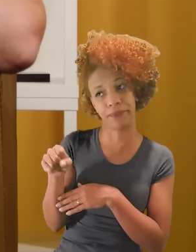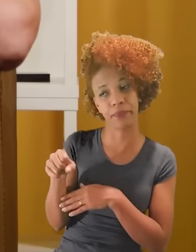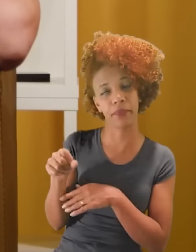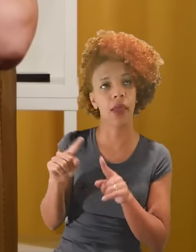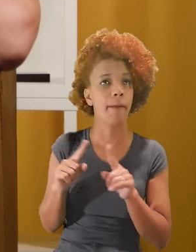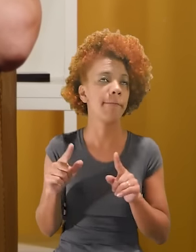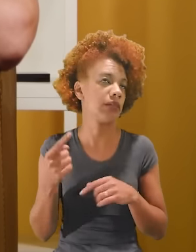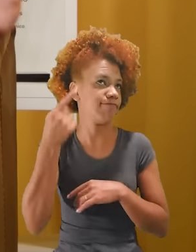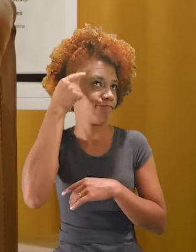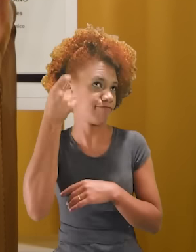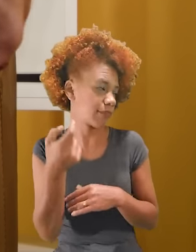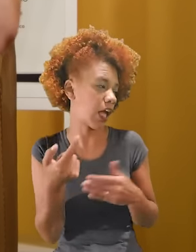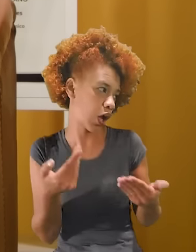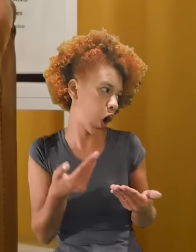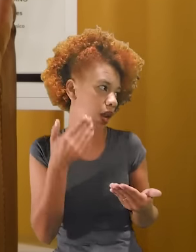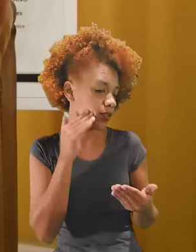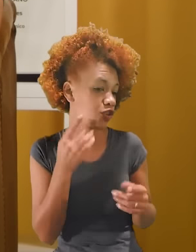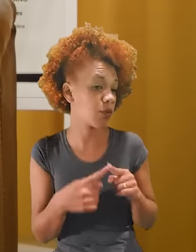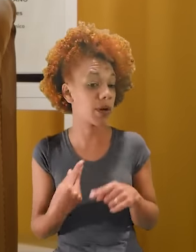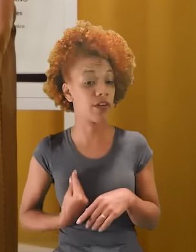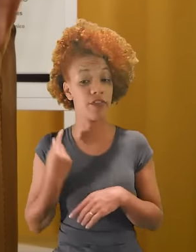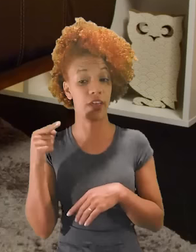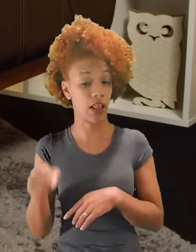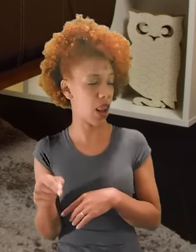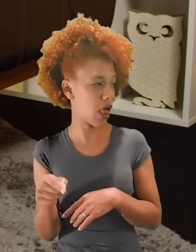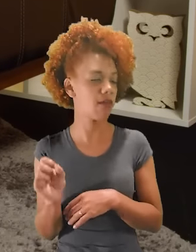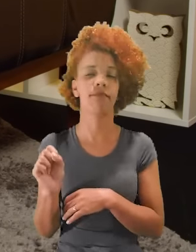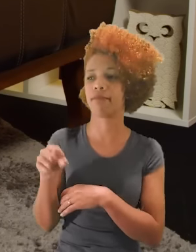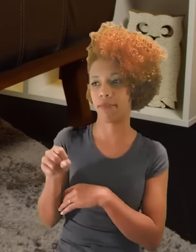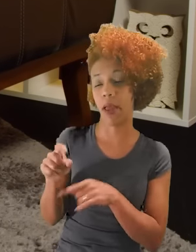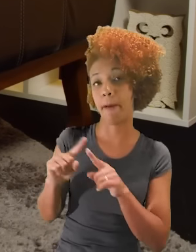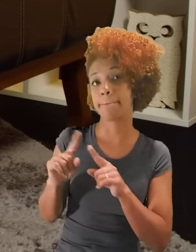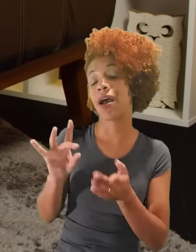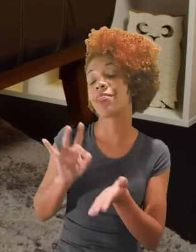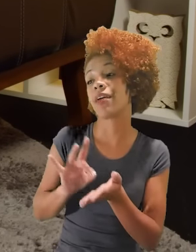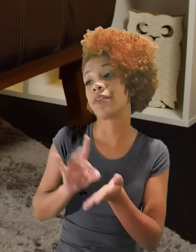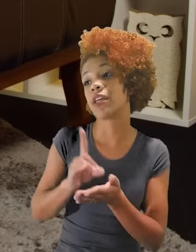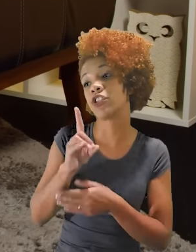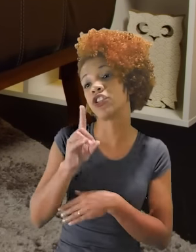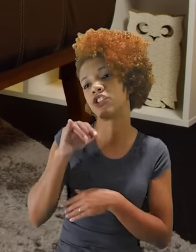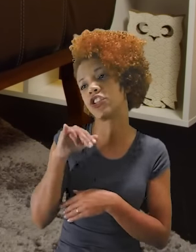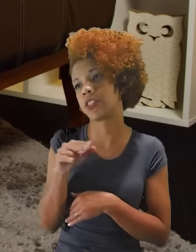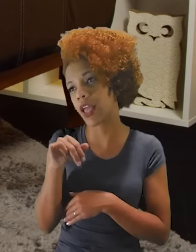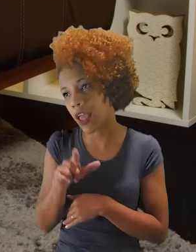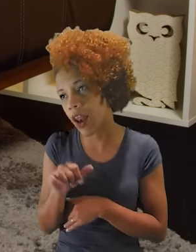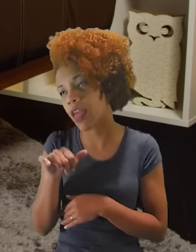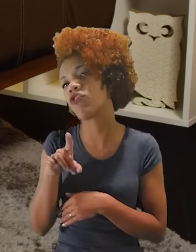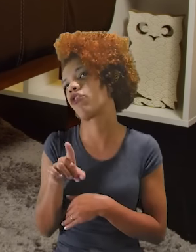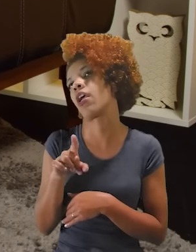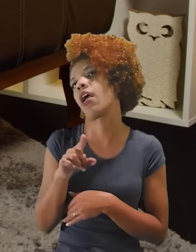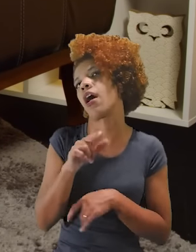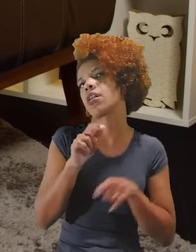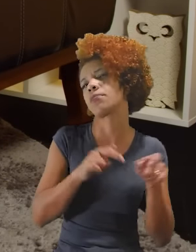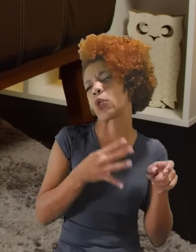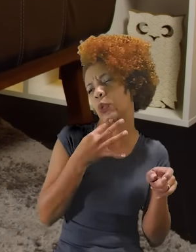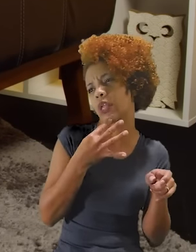motivo agora que eu entendi é porque ele estava vivendo aquela vida lá. Exato, estava lá. Na verdade, o Disneyland, uma curiosidade que poucas pessoas sabem,